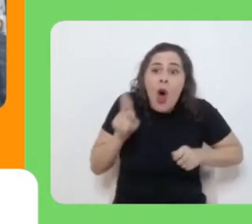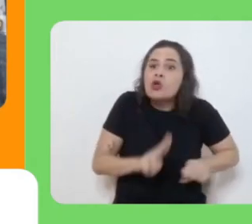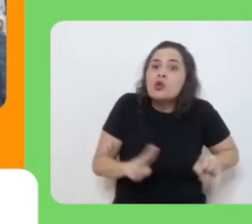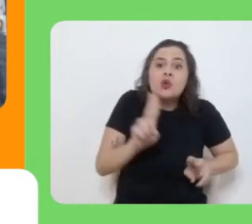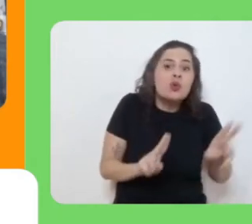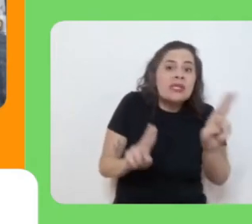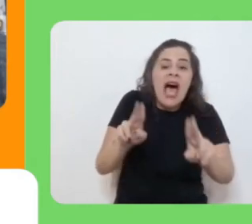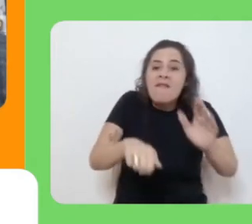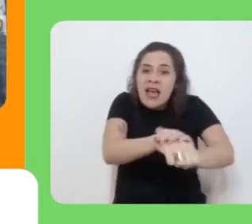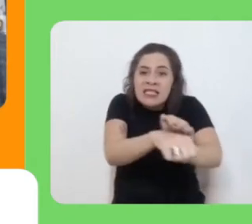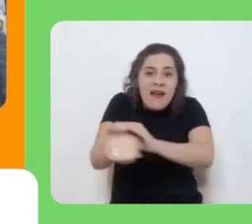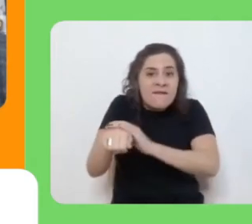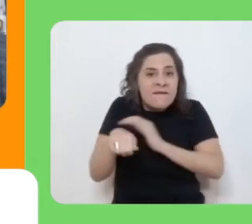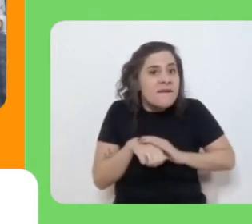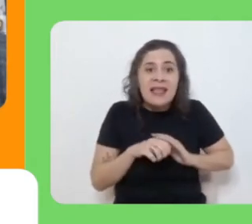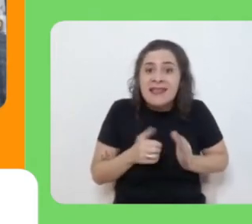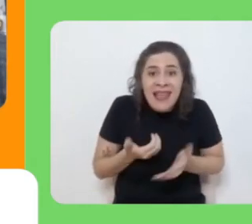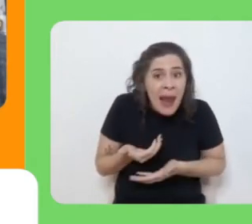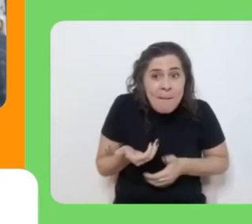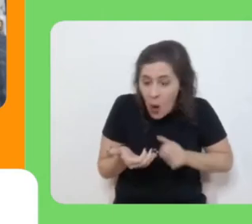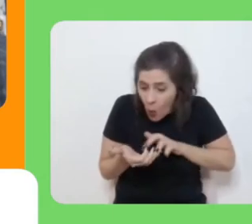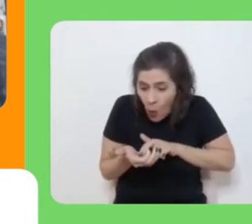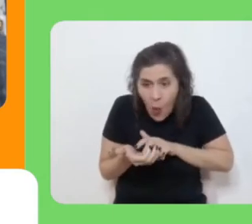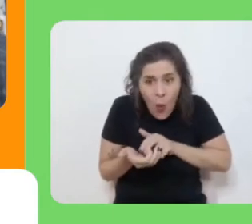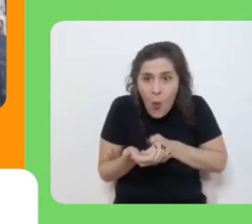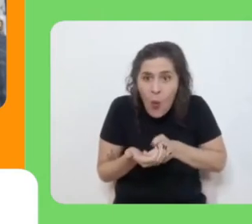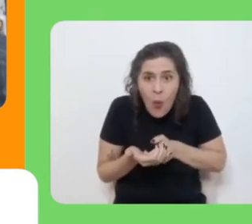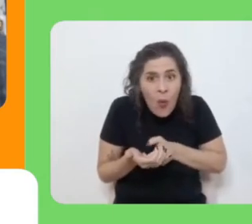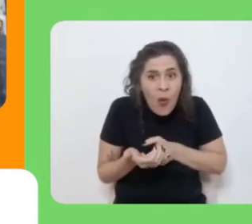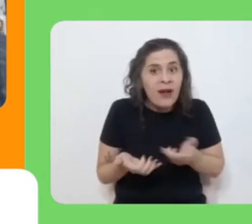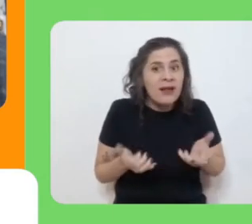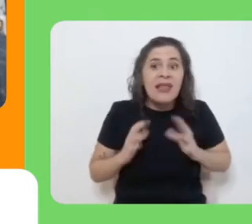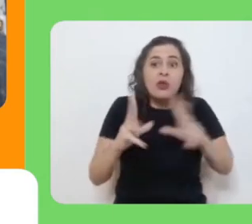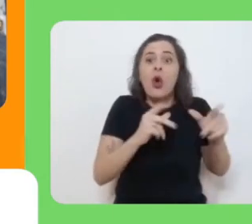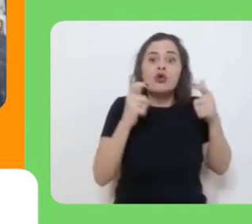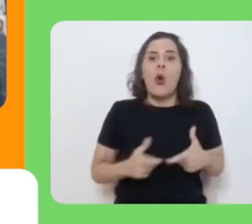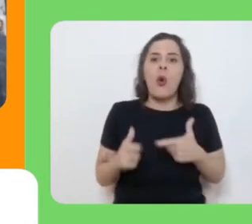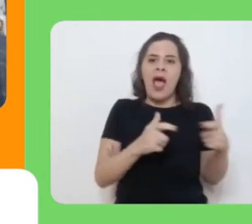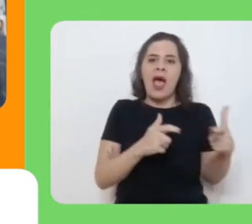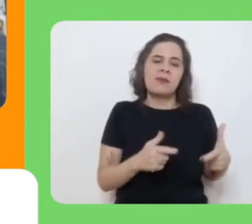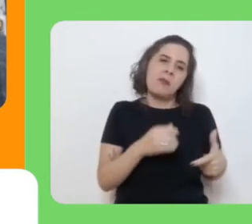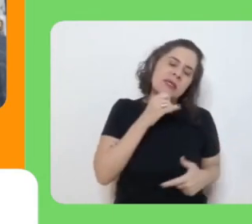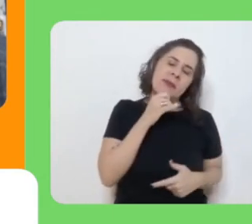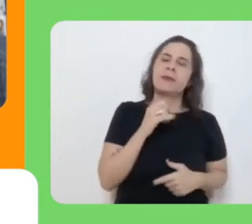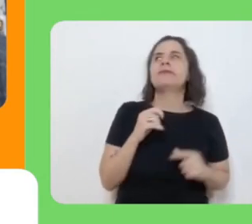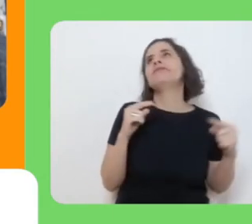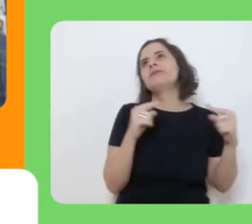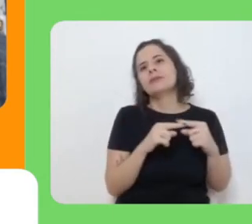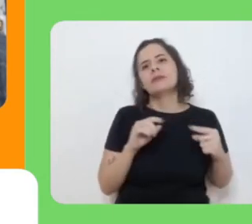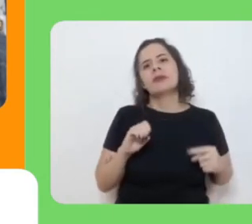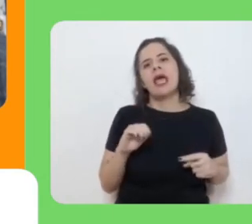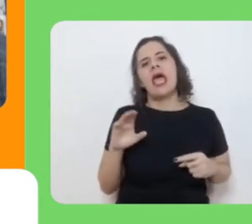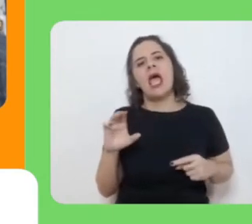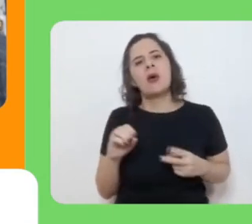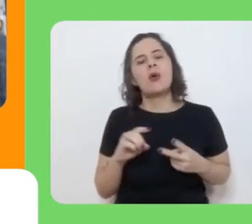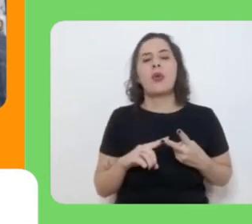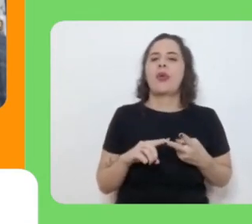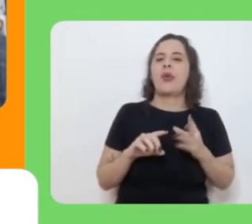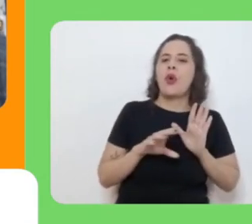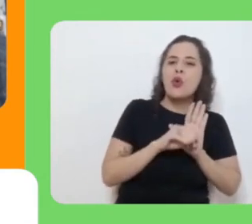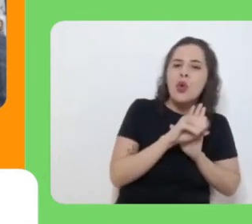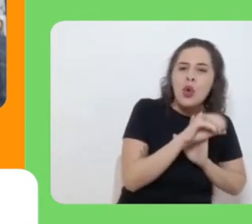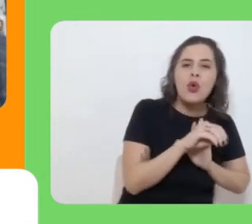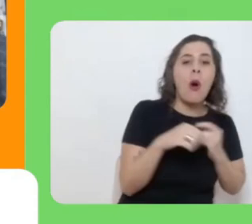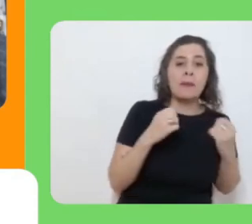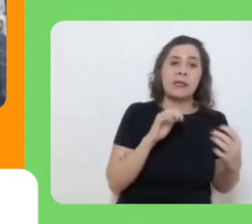essa coisa que você falou, essa coisa assim, beleza, vou lidar com a Apple, vou lidar com a Google, mas